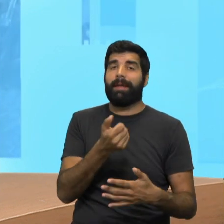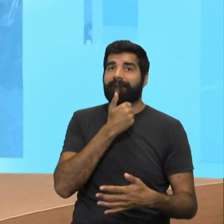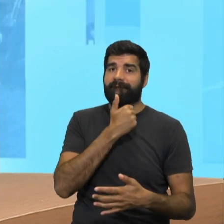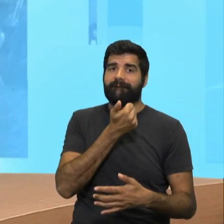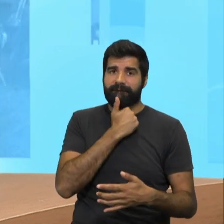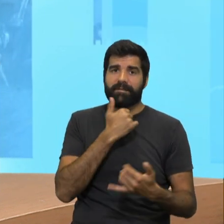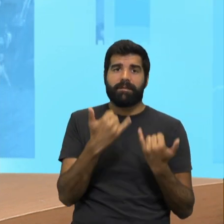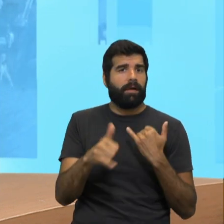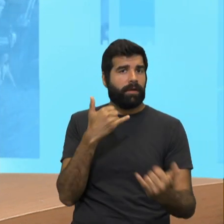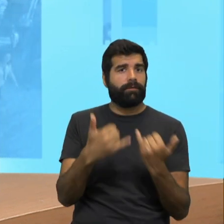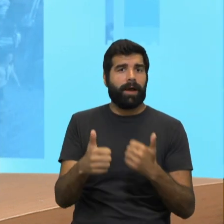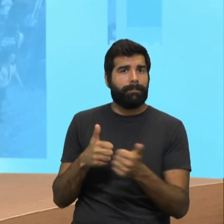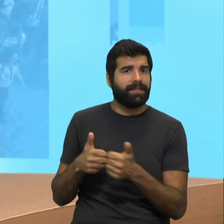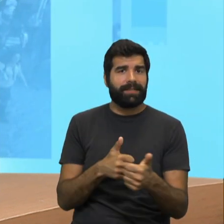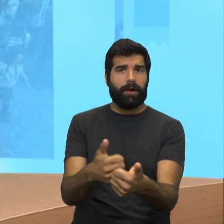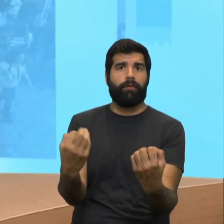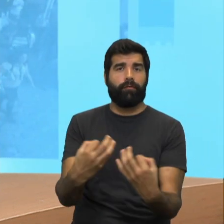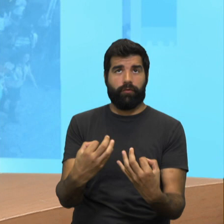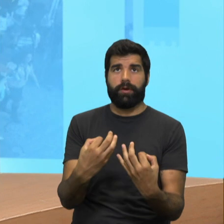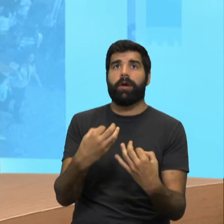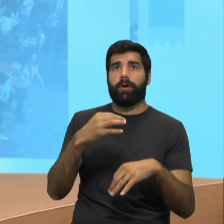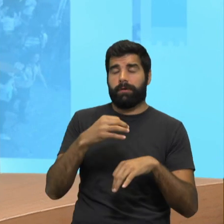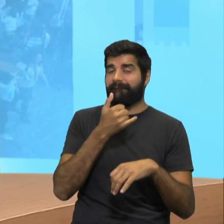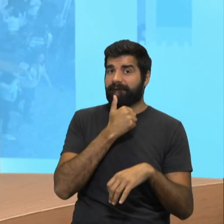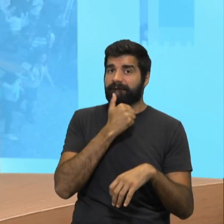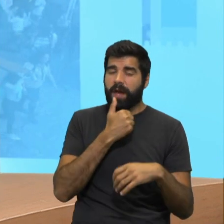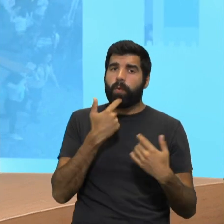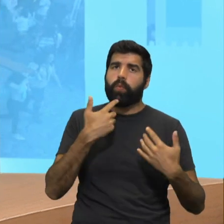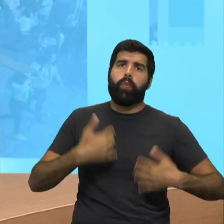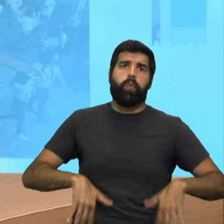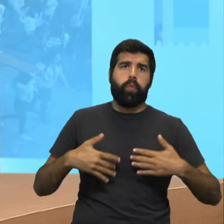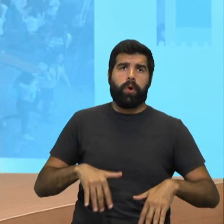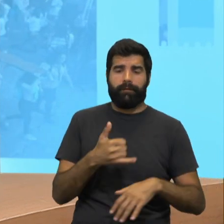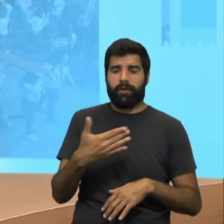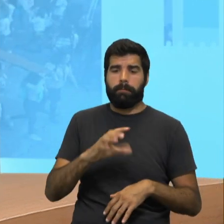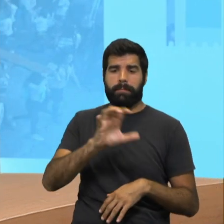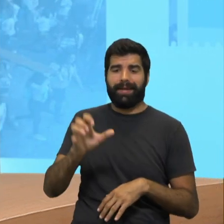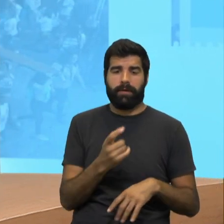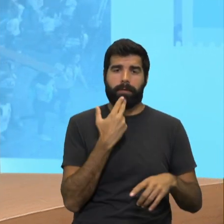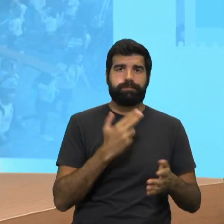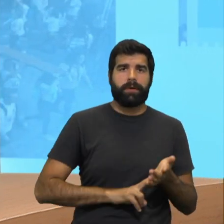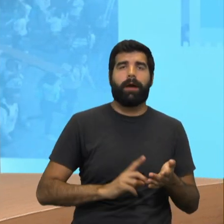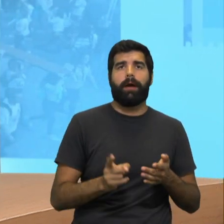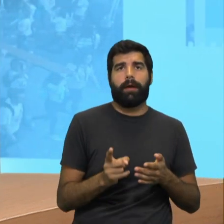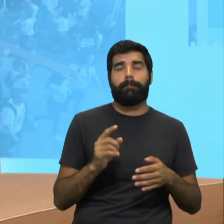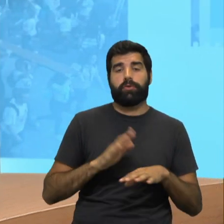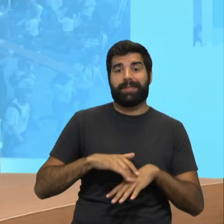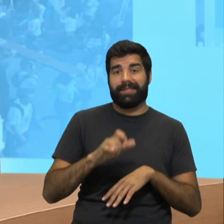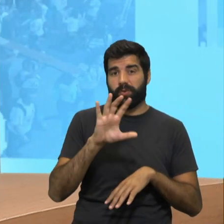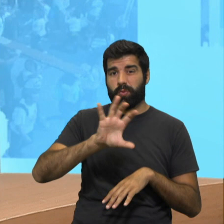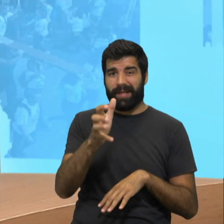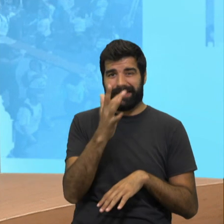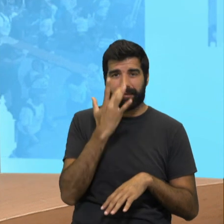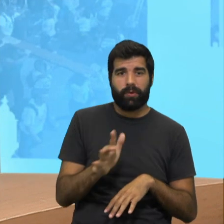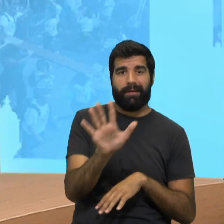violentos de perseguição e discriminação, de violência extrema nestes 21. Portanto, é, de facto, o continente que nós demos mais